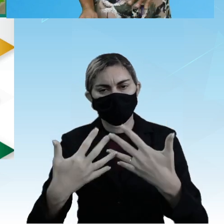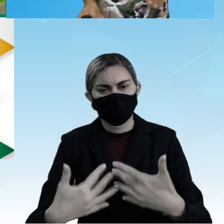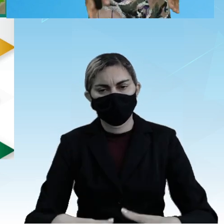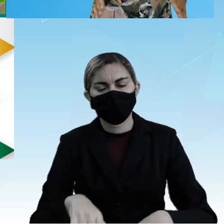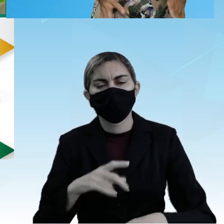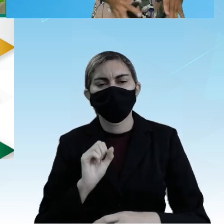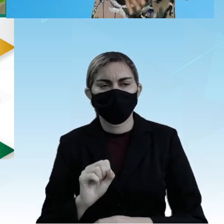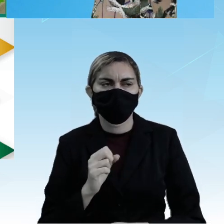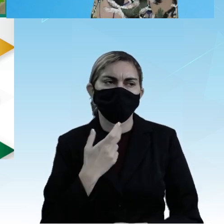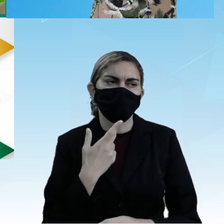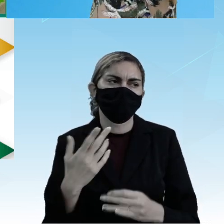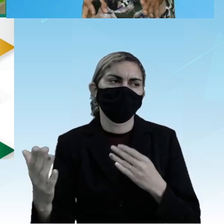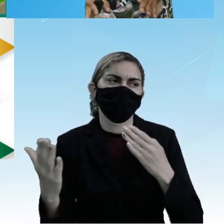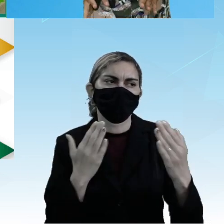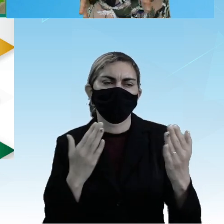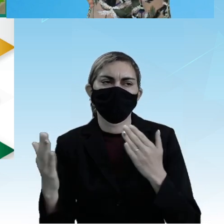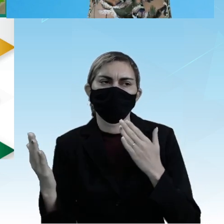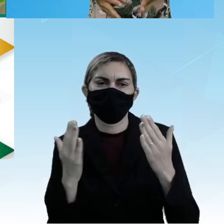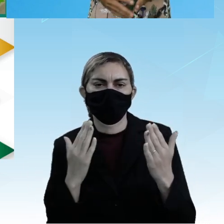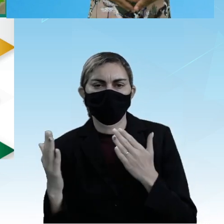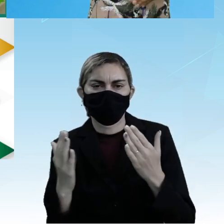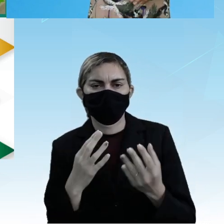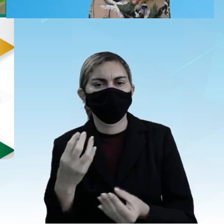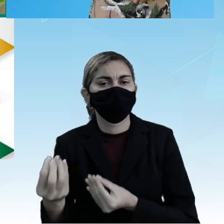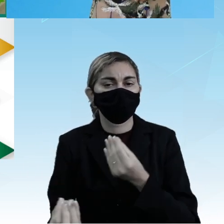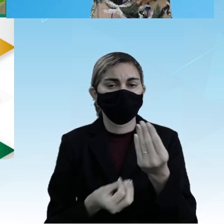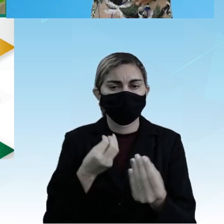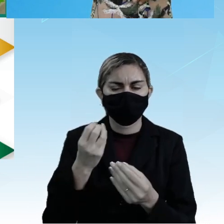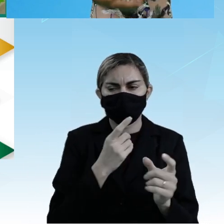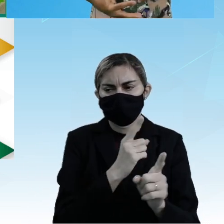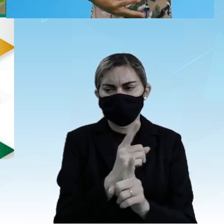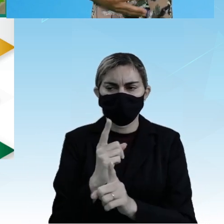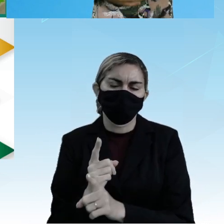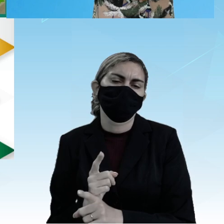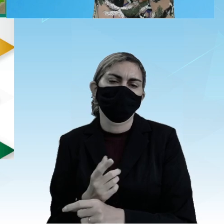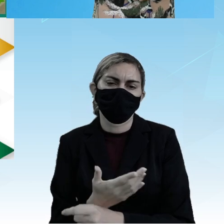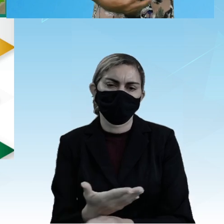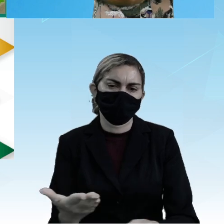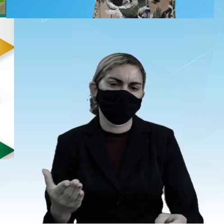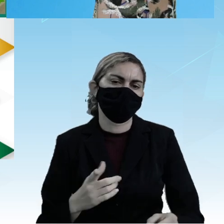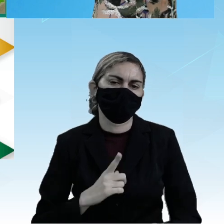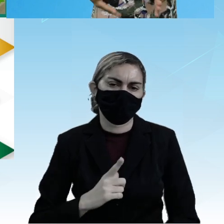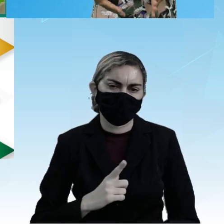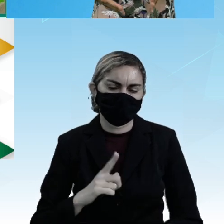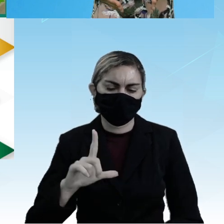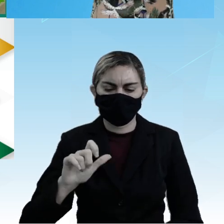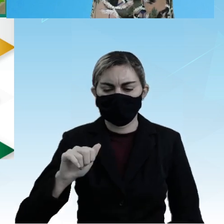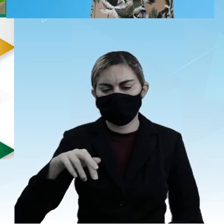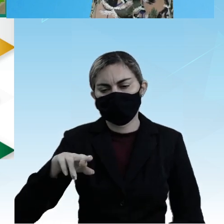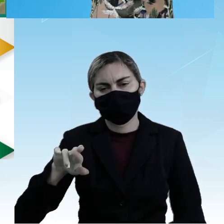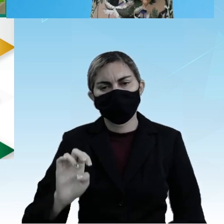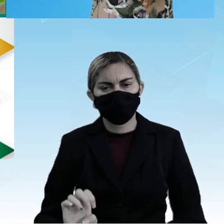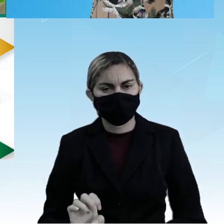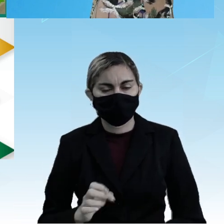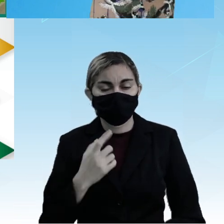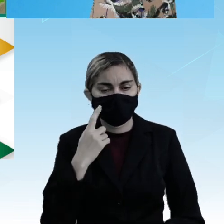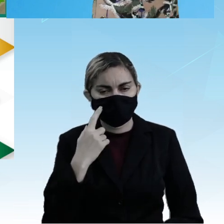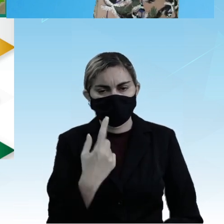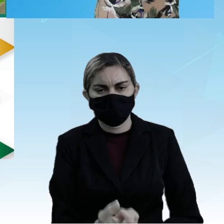a gente pode comparar com as evidências ali que eram tidas por Lamarck. Veja